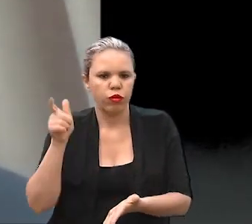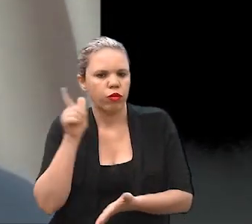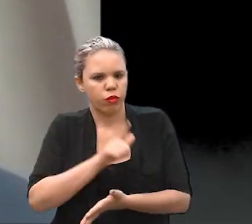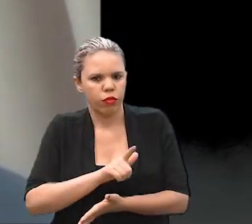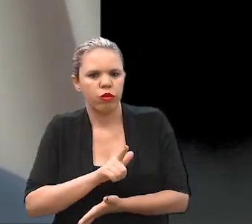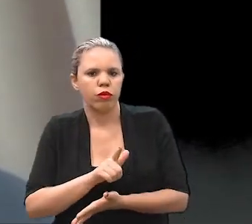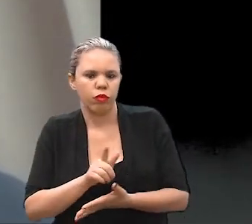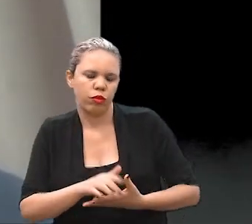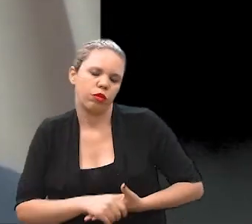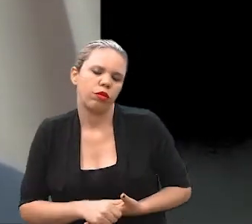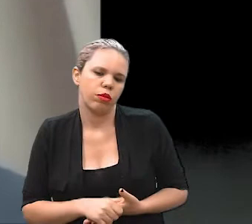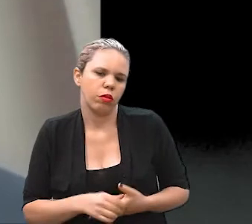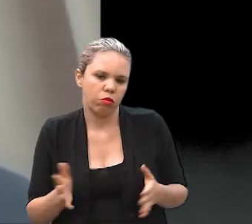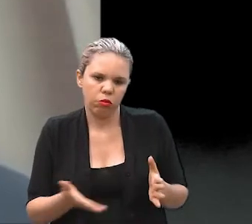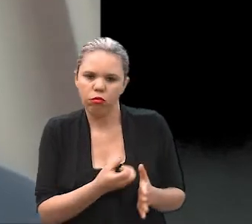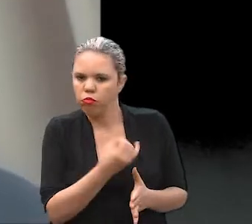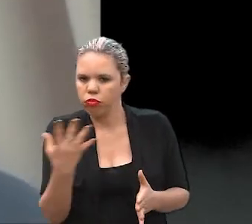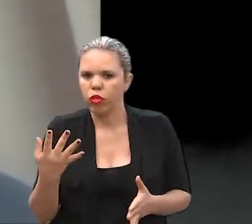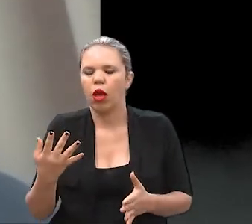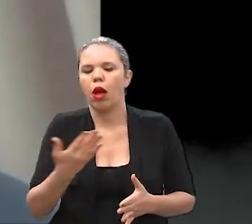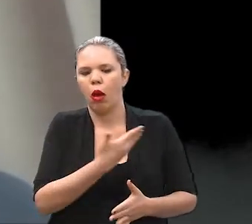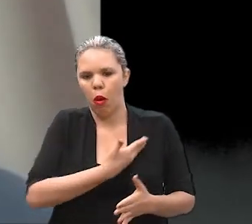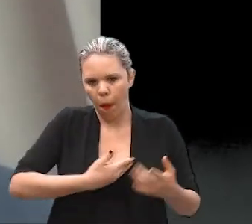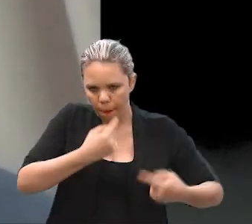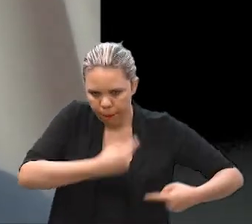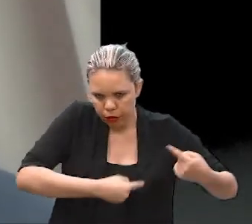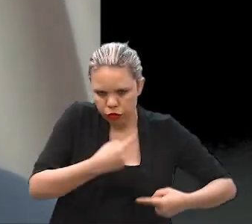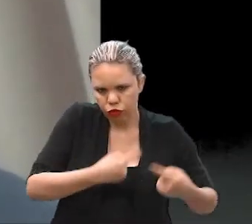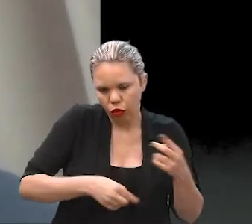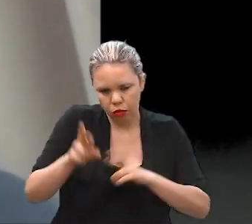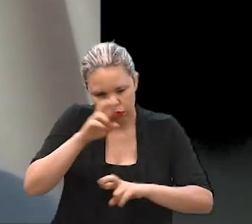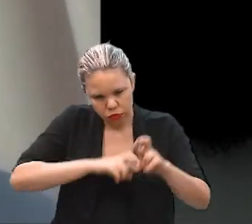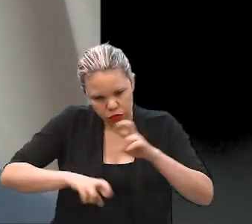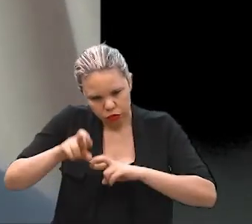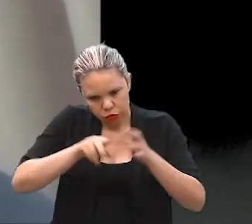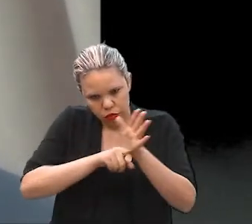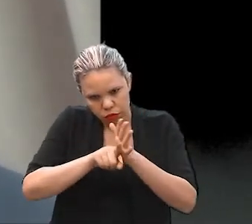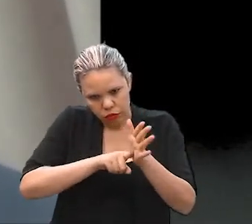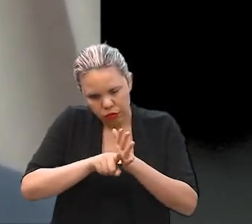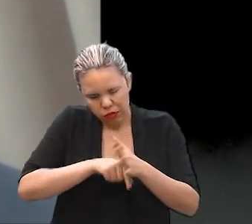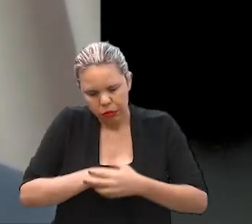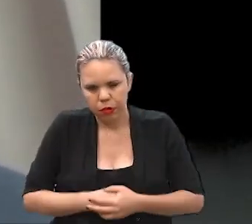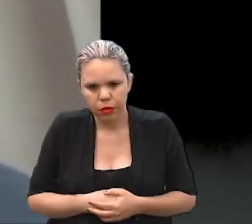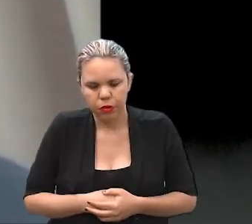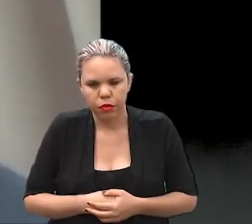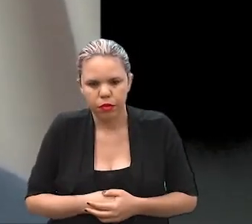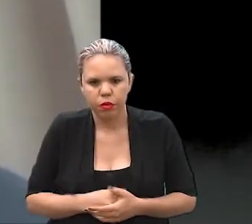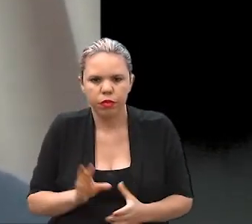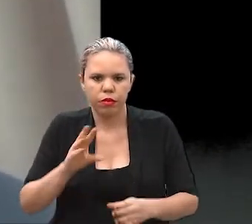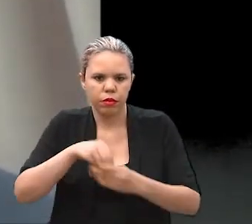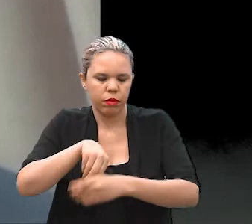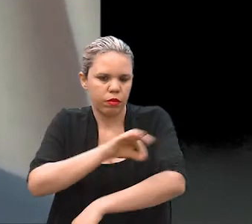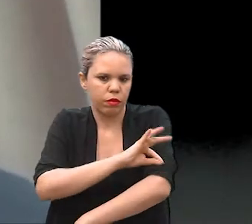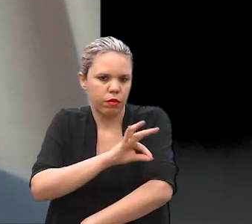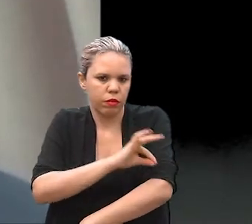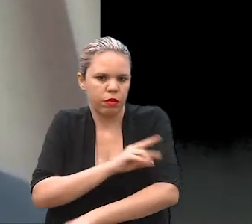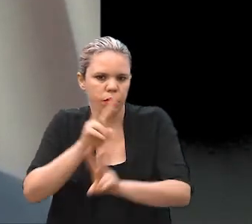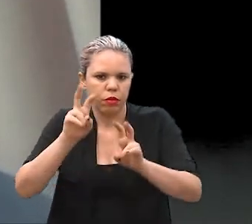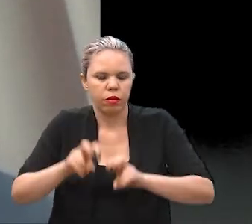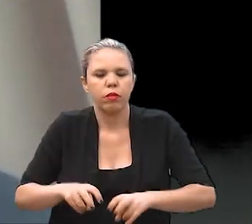poder produzir políticas públicas e fiscalização no executivo, no que diz respeito às políticas de